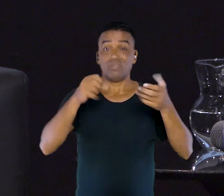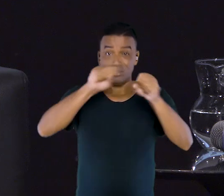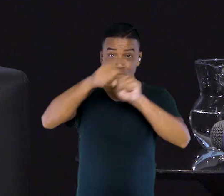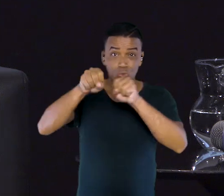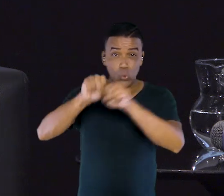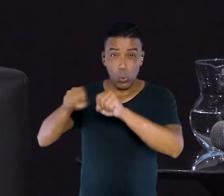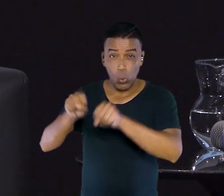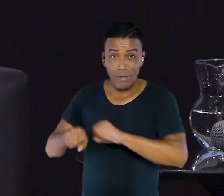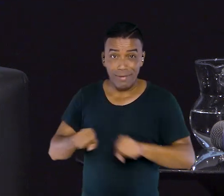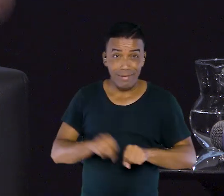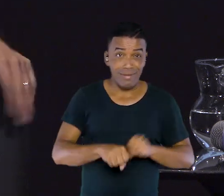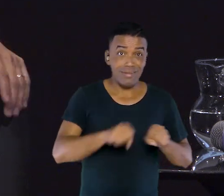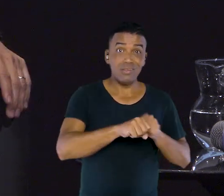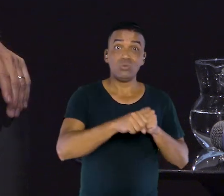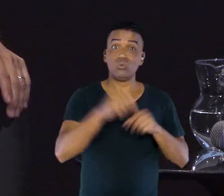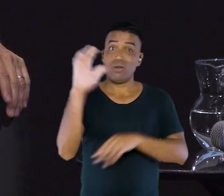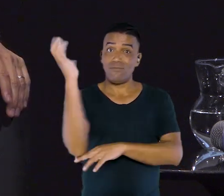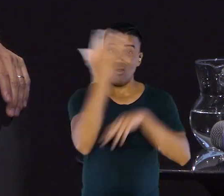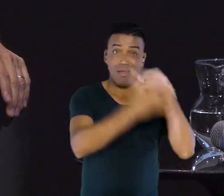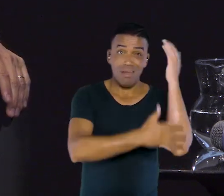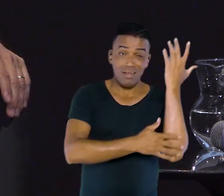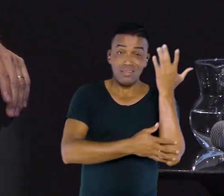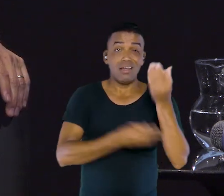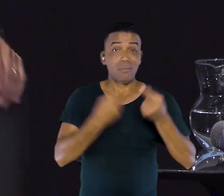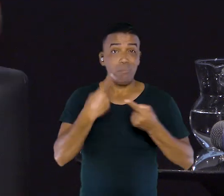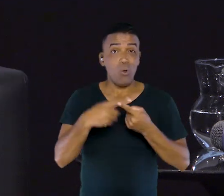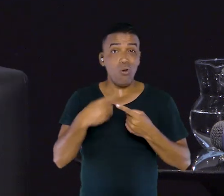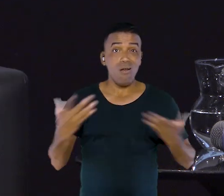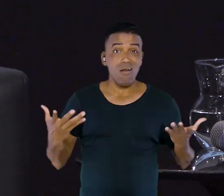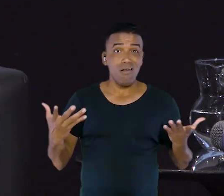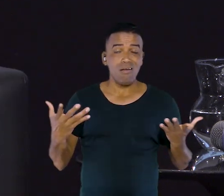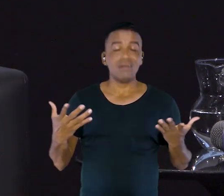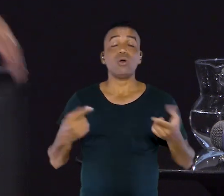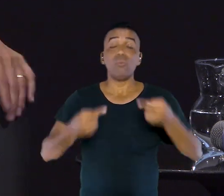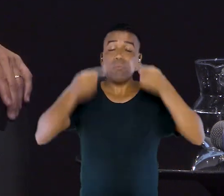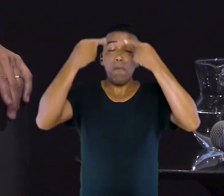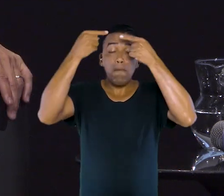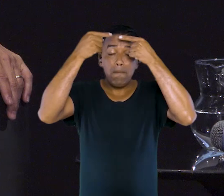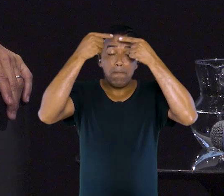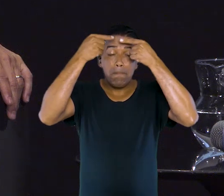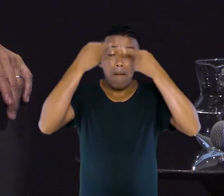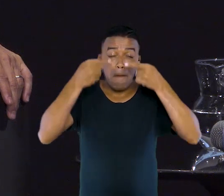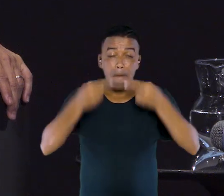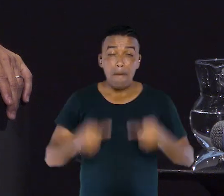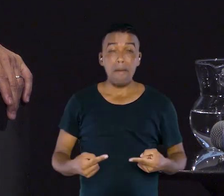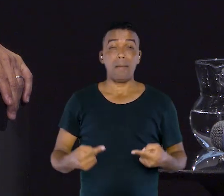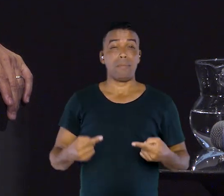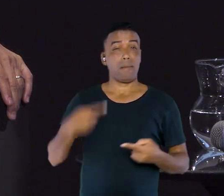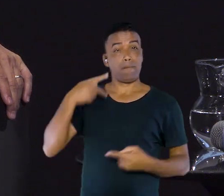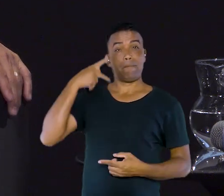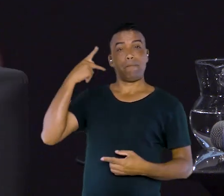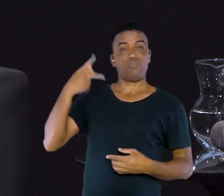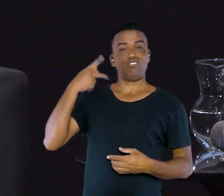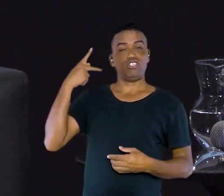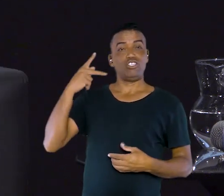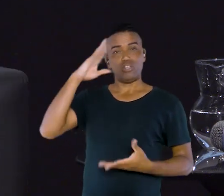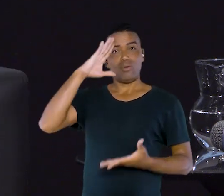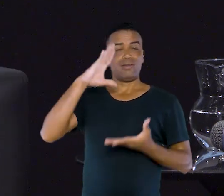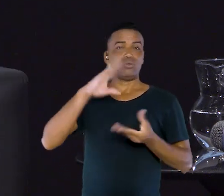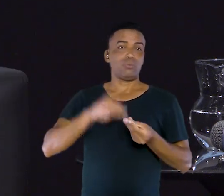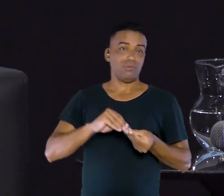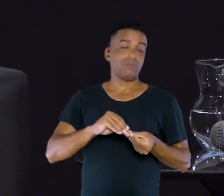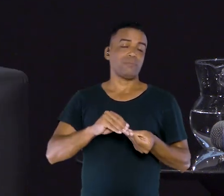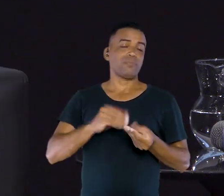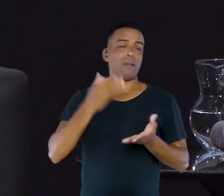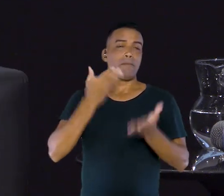que a gente está destruindo, né? Então, sim, a gente tem que... É um embate político profundo que está acontecendo agora. Mas, resumindo, eu acho que